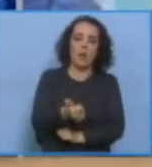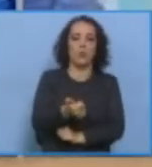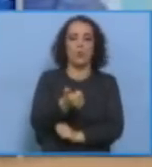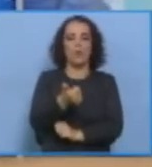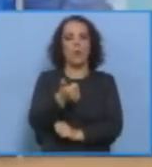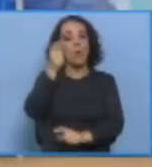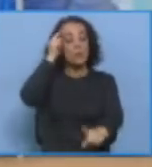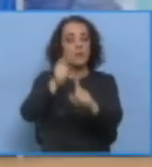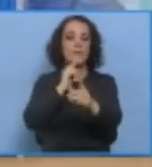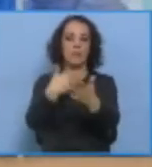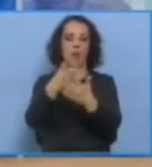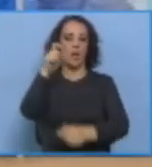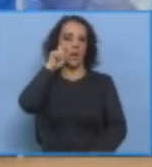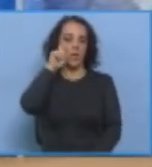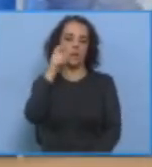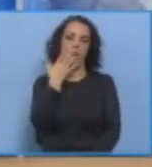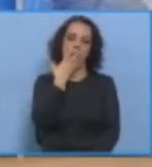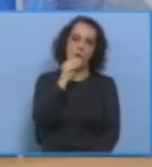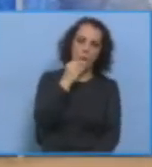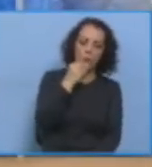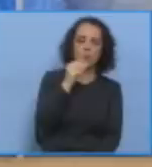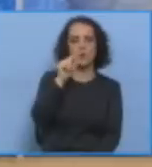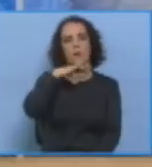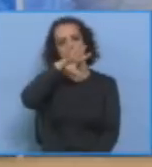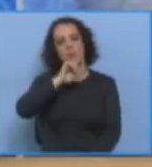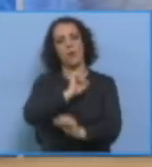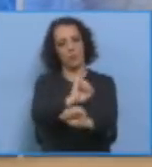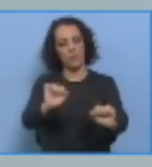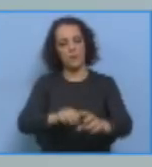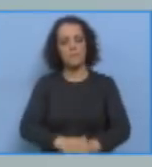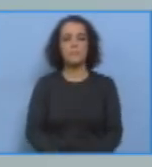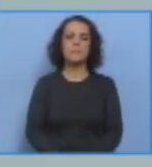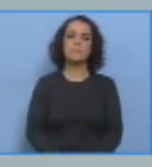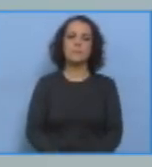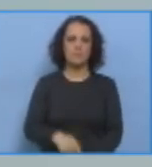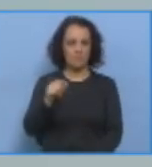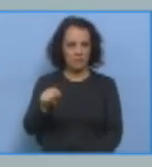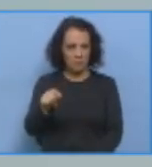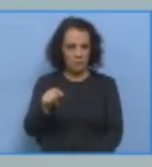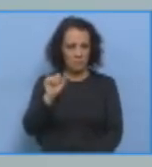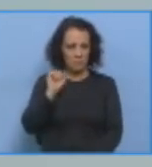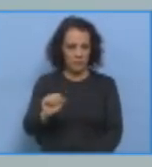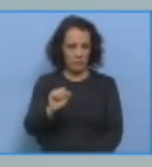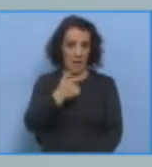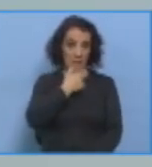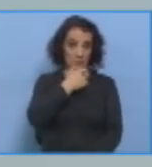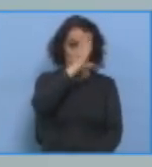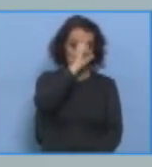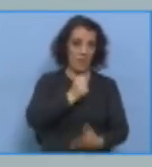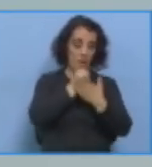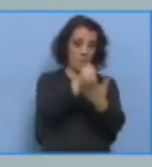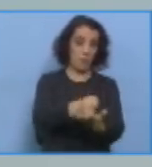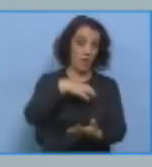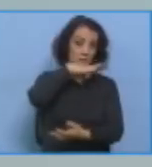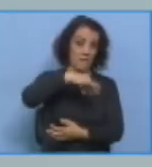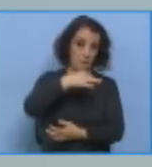garantia para os alunos e para as suas famílias. Passa pelo Estado apoiar as famílias para